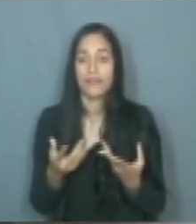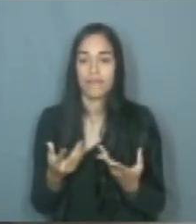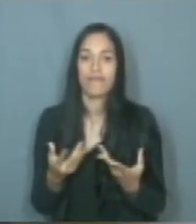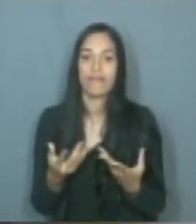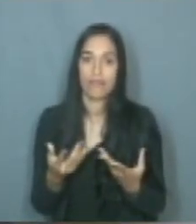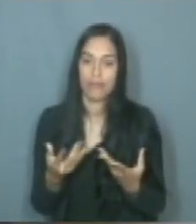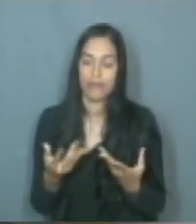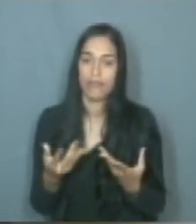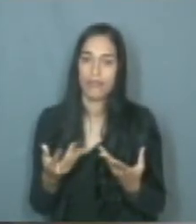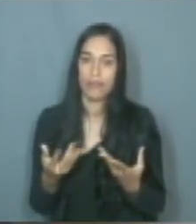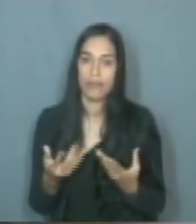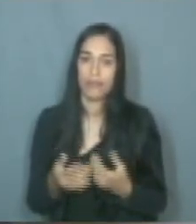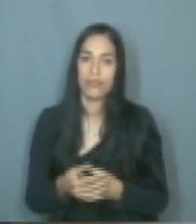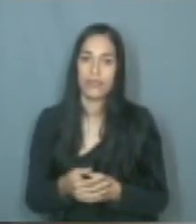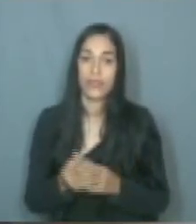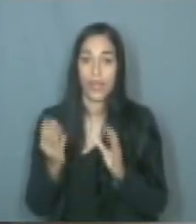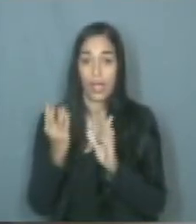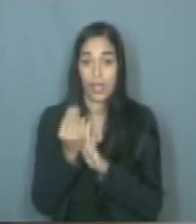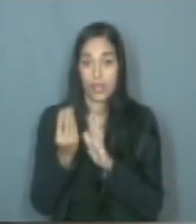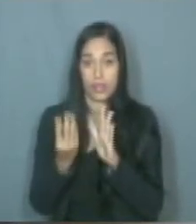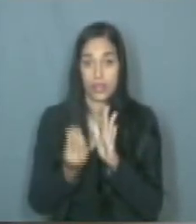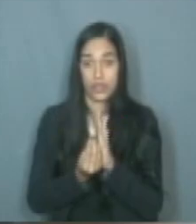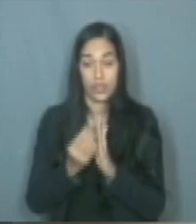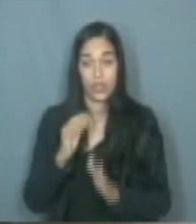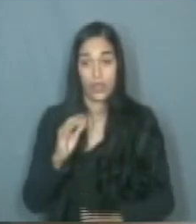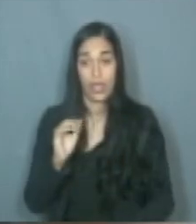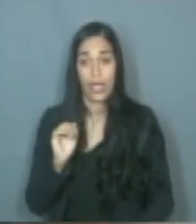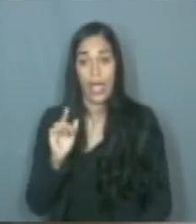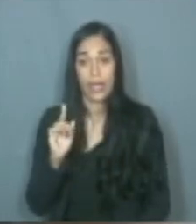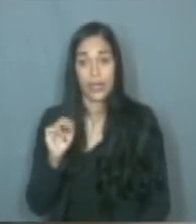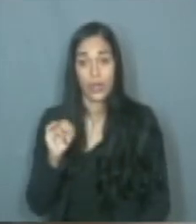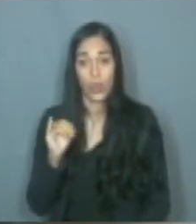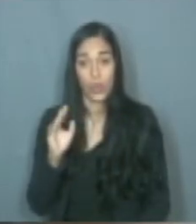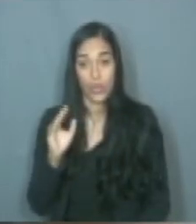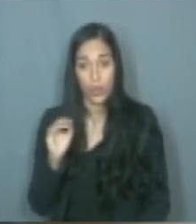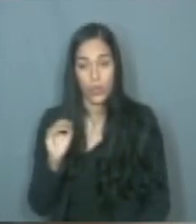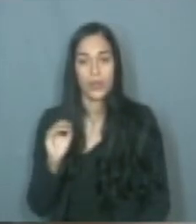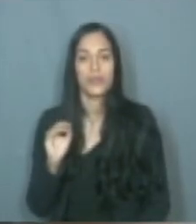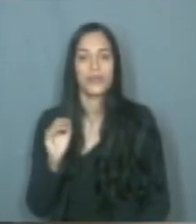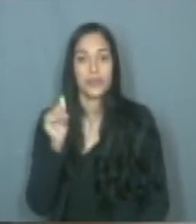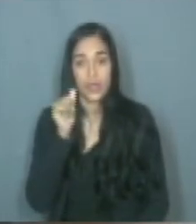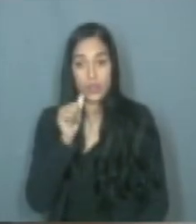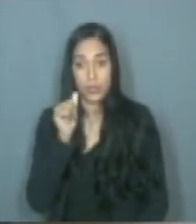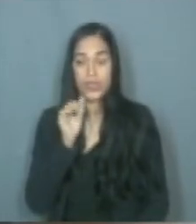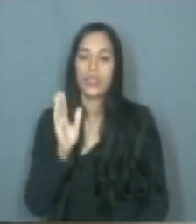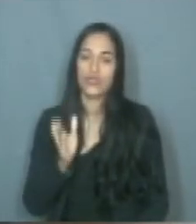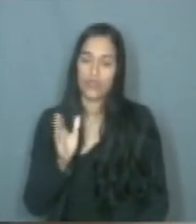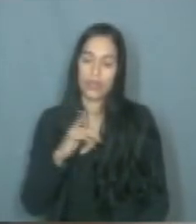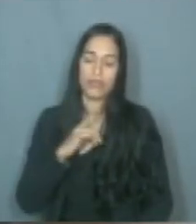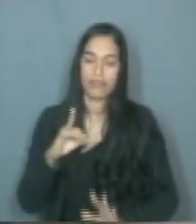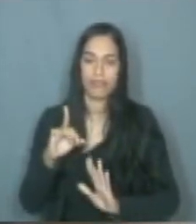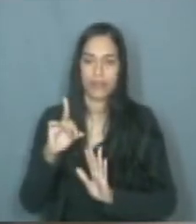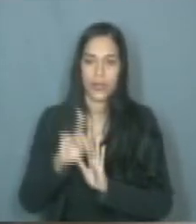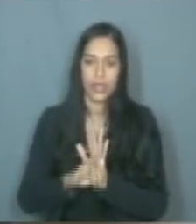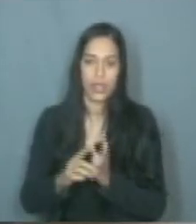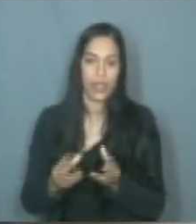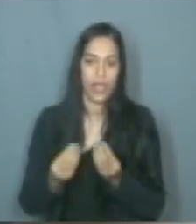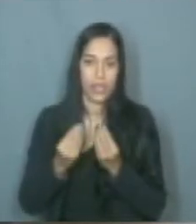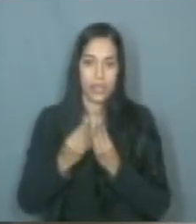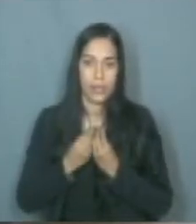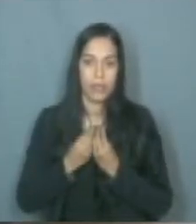quem é cadastrado no CadÚnico, as mulheres cadastradas no CadÚnico já têm direito a